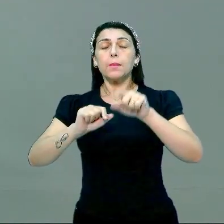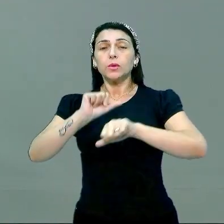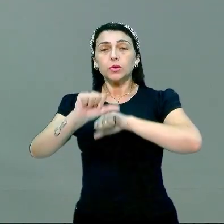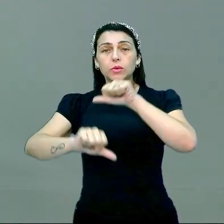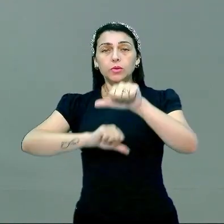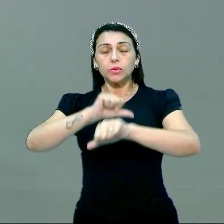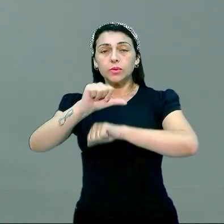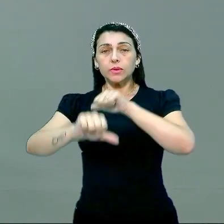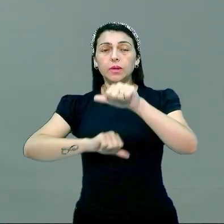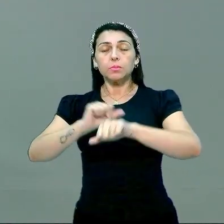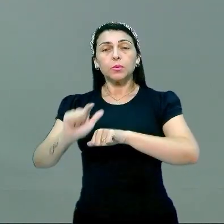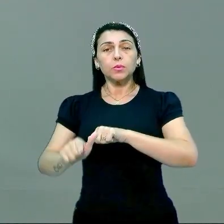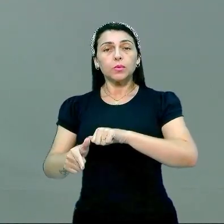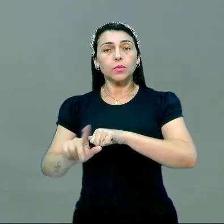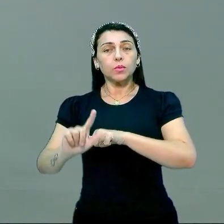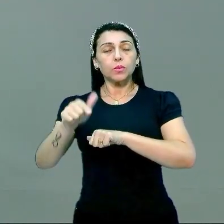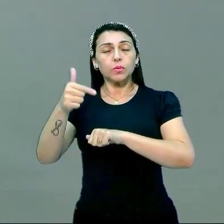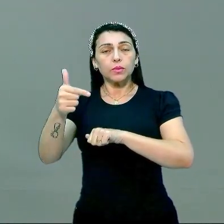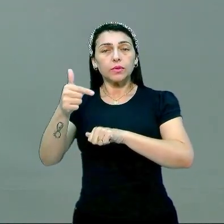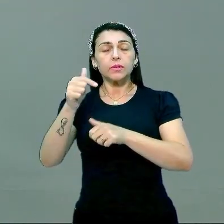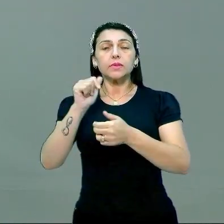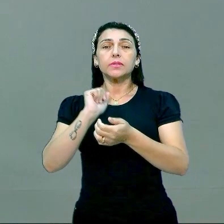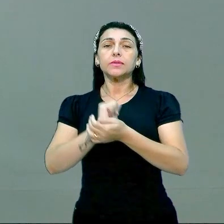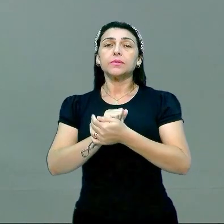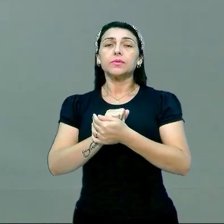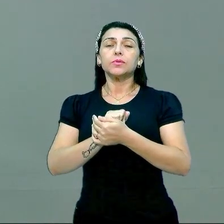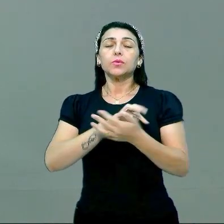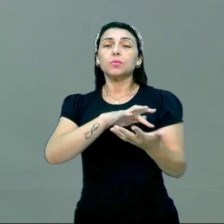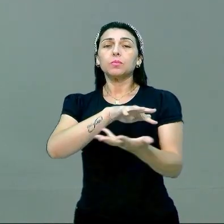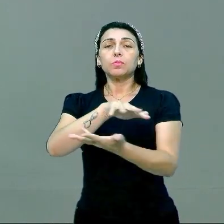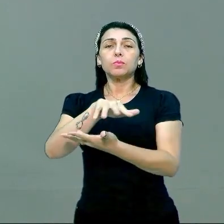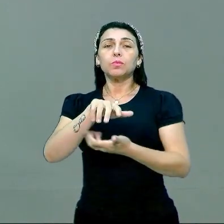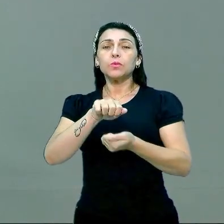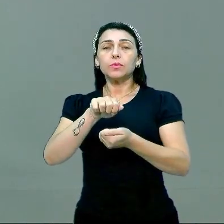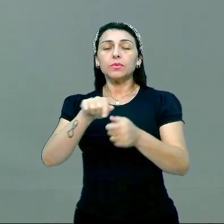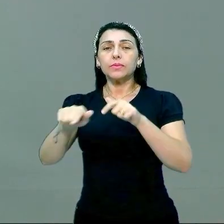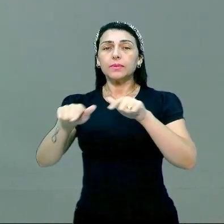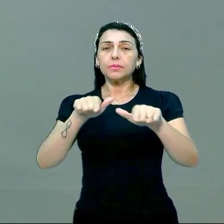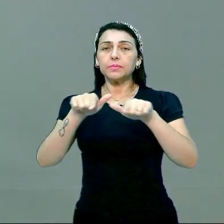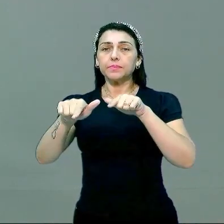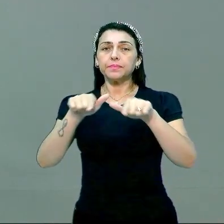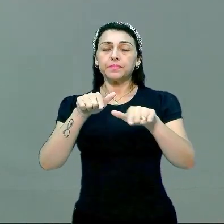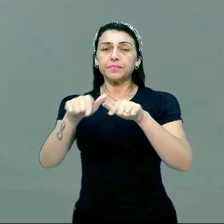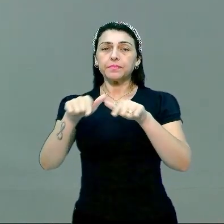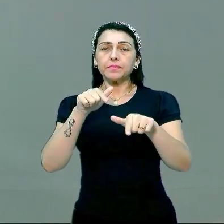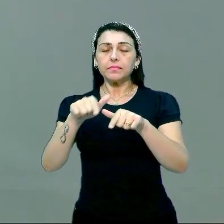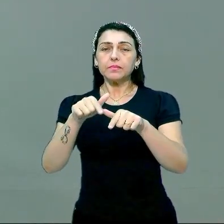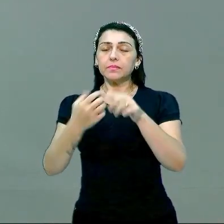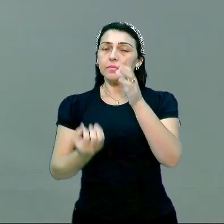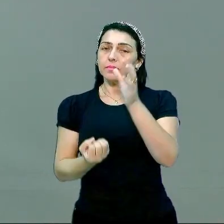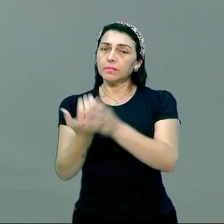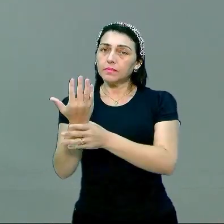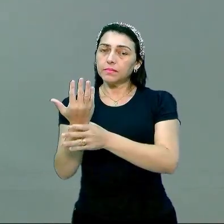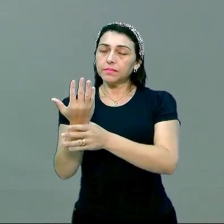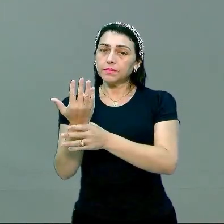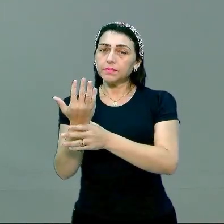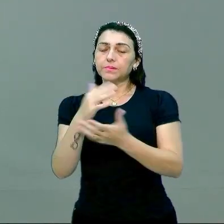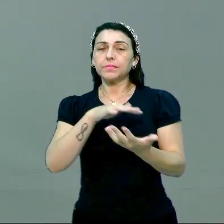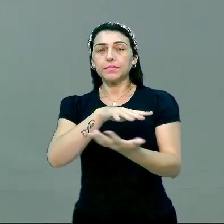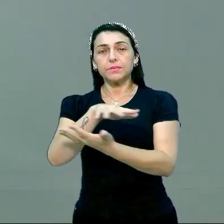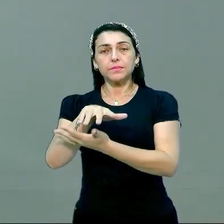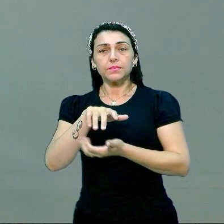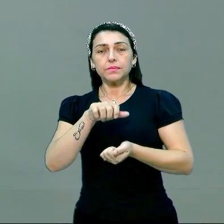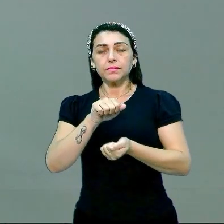trocada por qualquer outra. Enfim, vamos tratar do mundo do trabalho na produção. O mundo